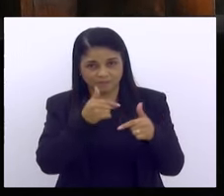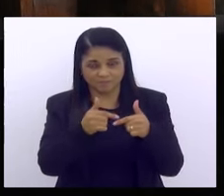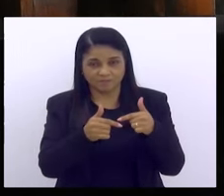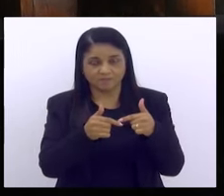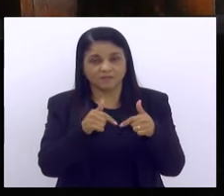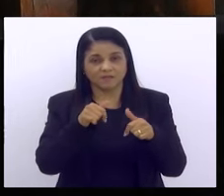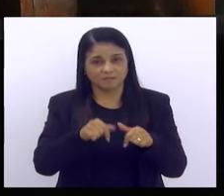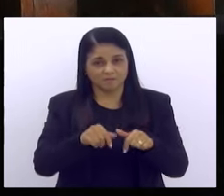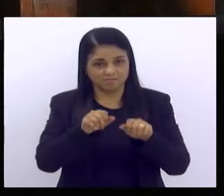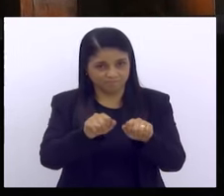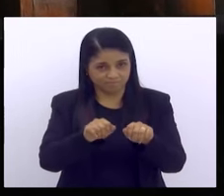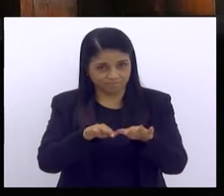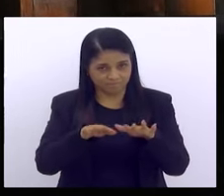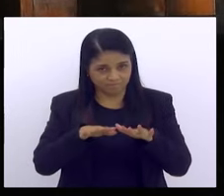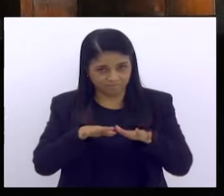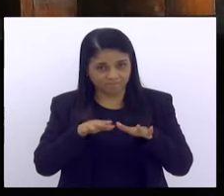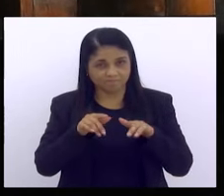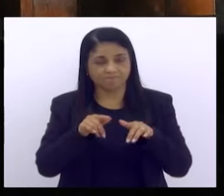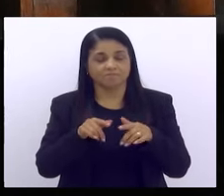esta casa ainda estava